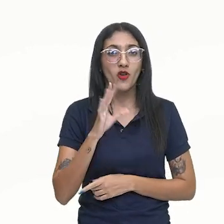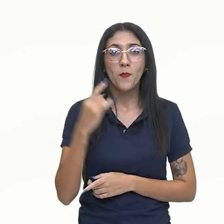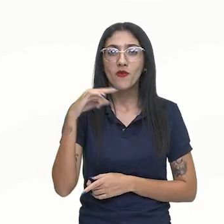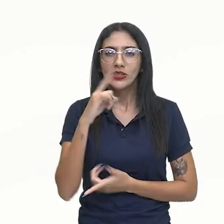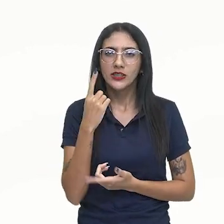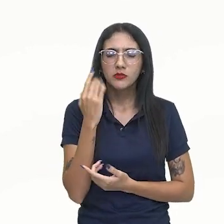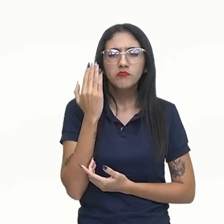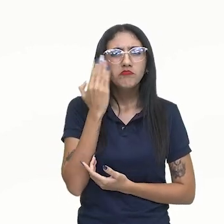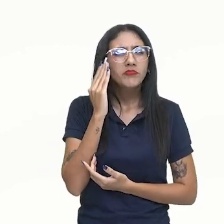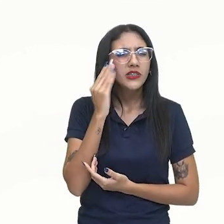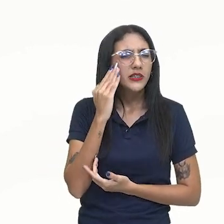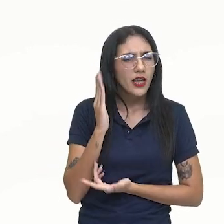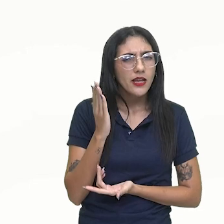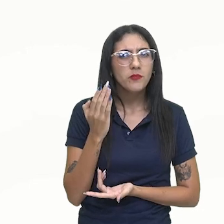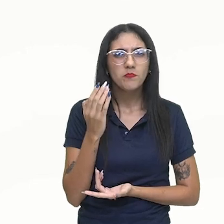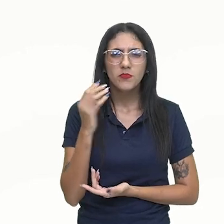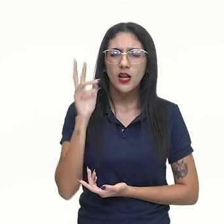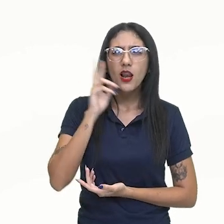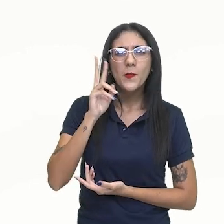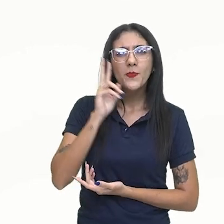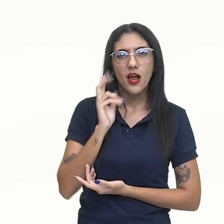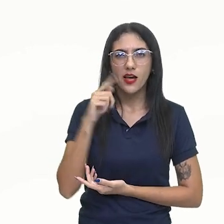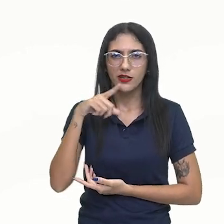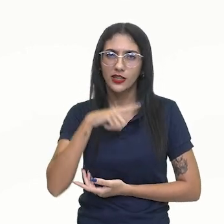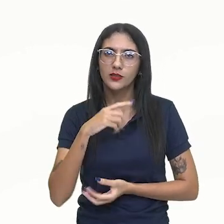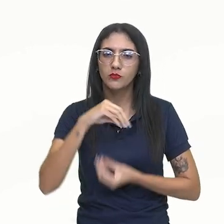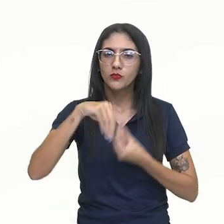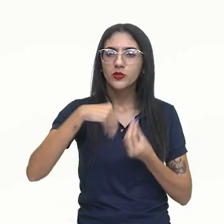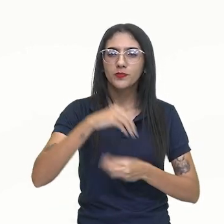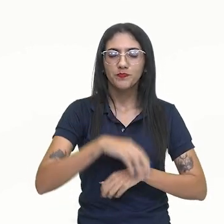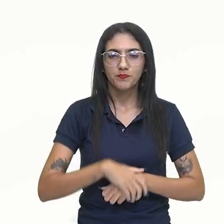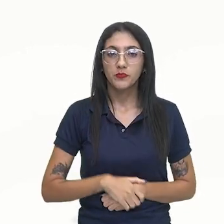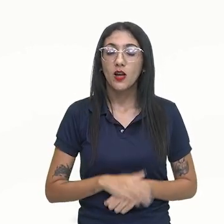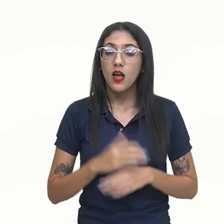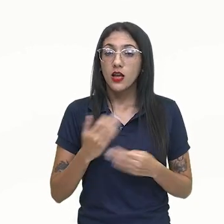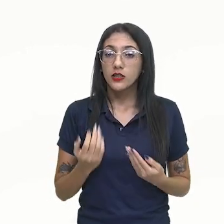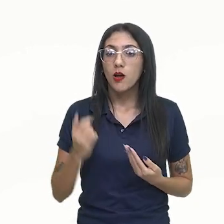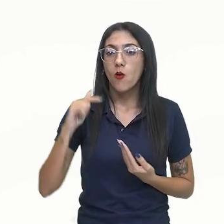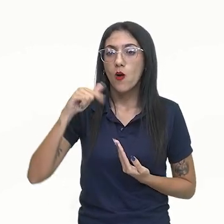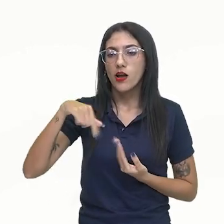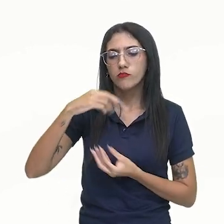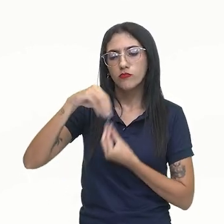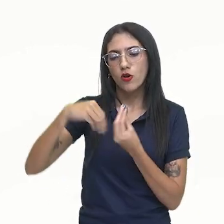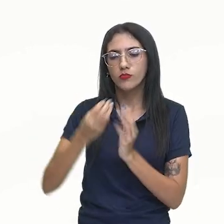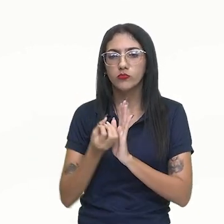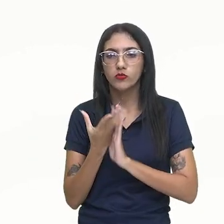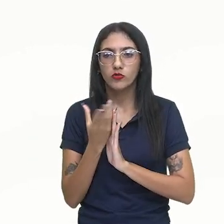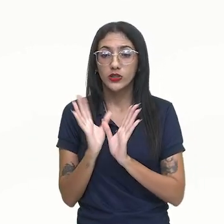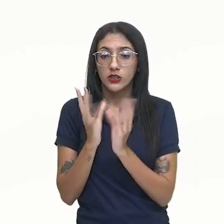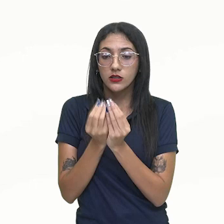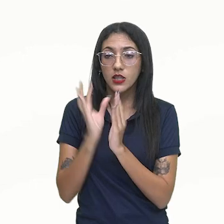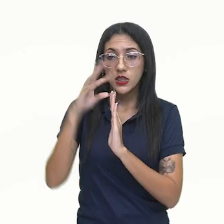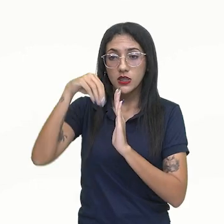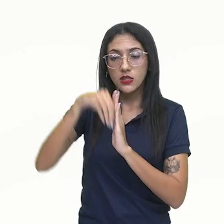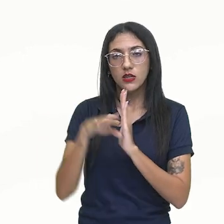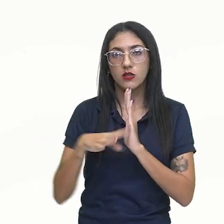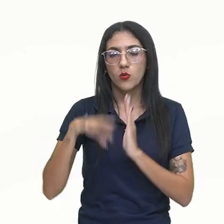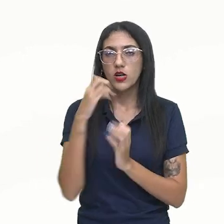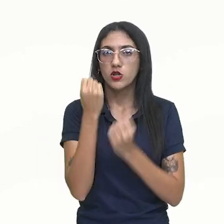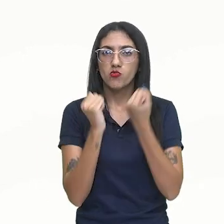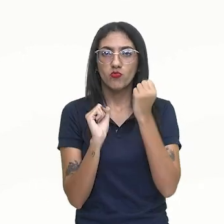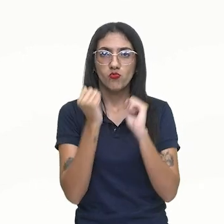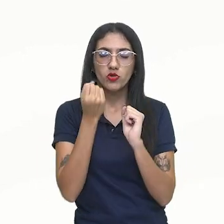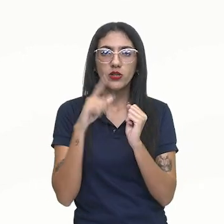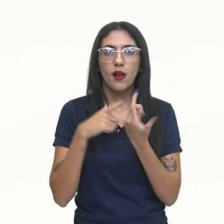uma curiosidade em relação à fermentação lática. A fermentação lática, dentro da indústria, é um processo, por exemplo,